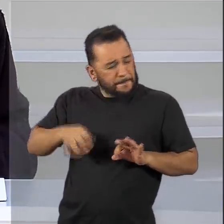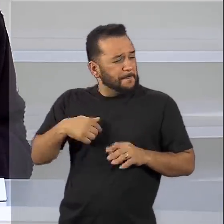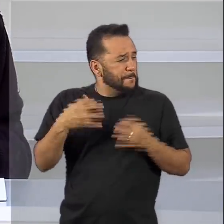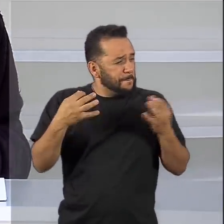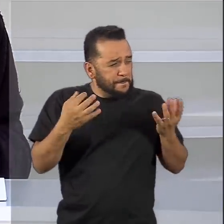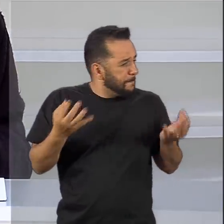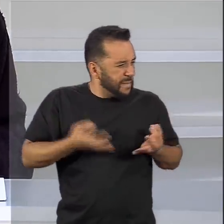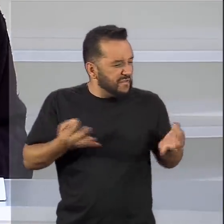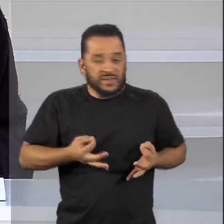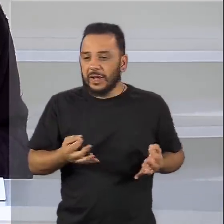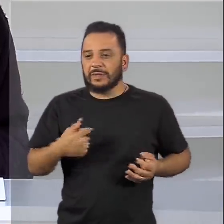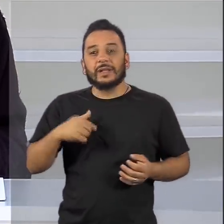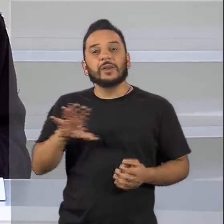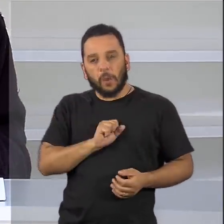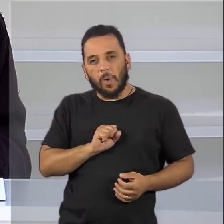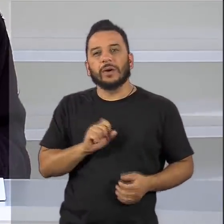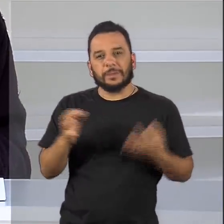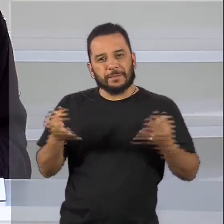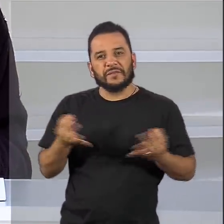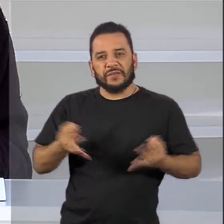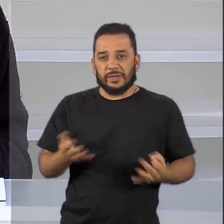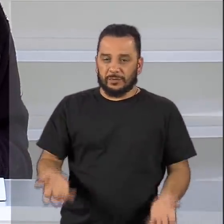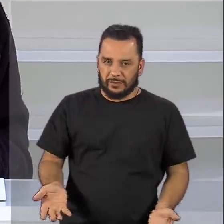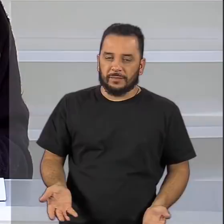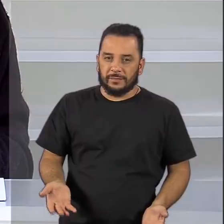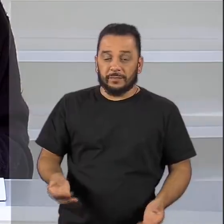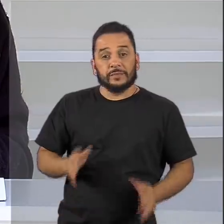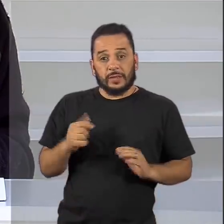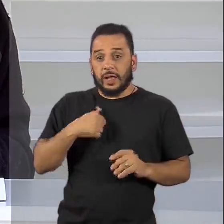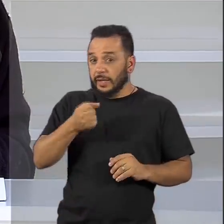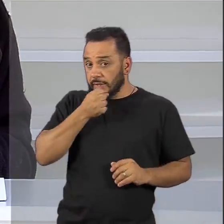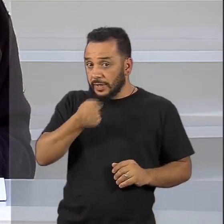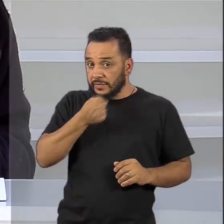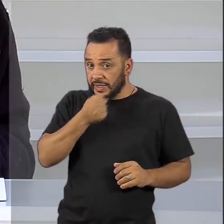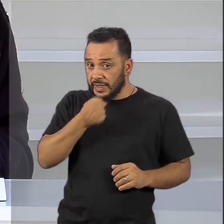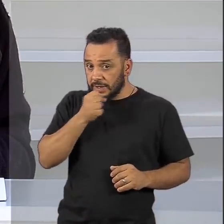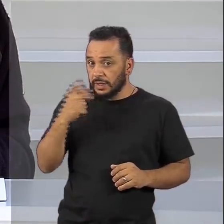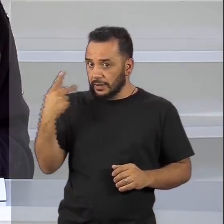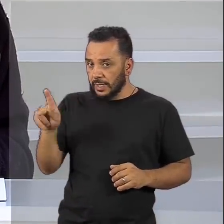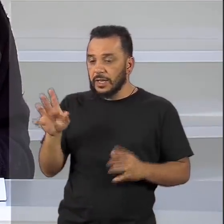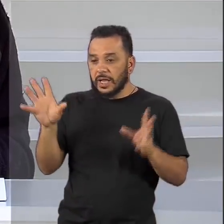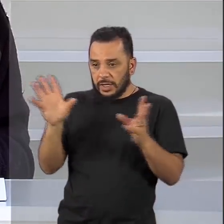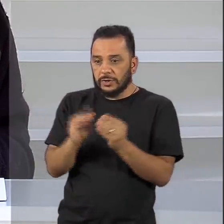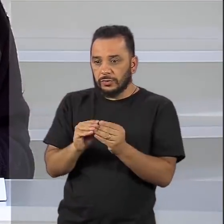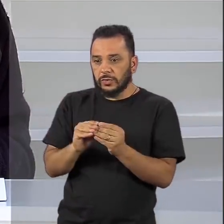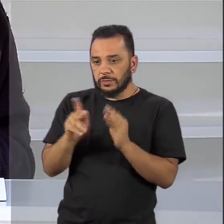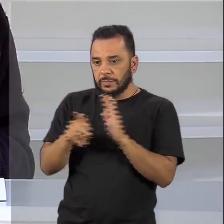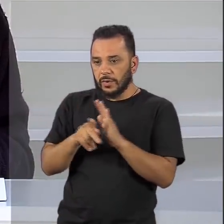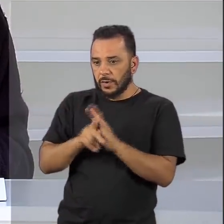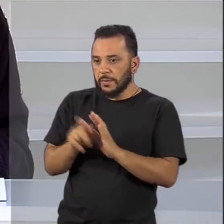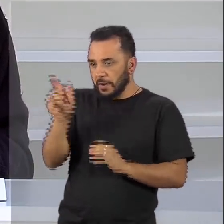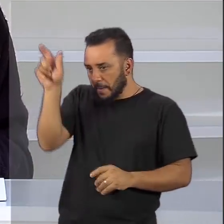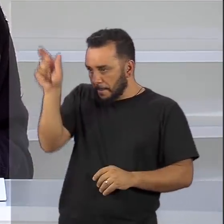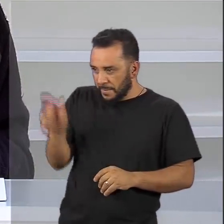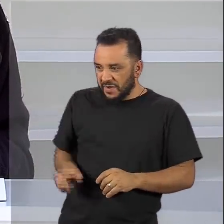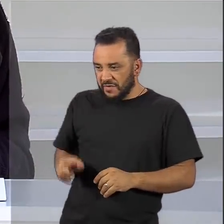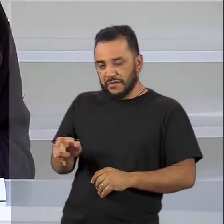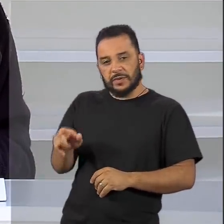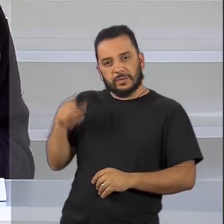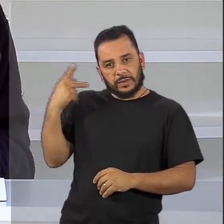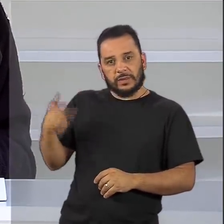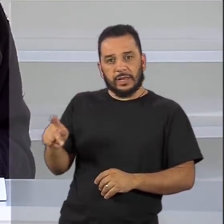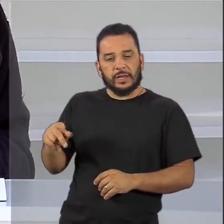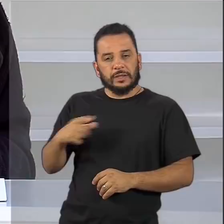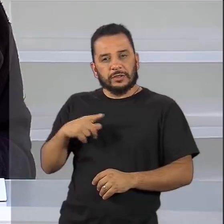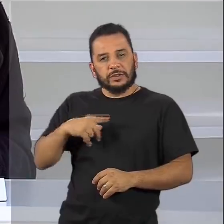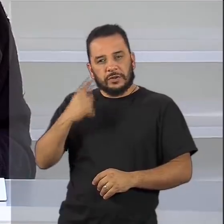um obcecado com a perfeição. E essa entrevista dele, acho que resume o perfil dele. Fora tudo que se disse no Jornal da Cultura, que eu